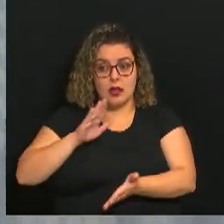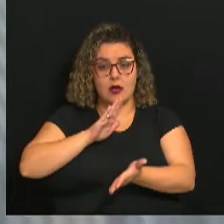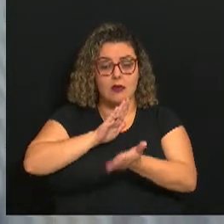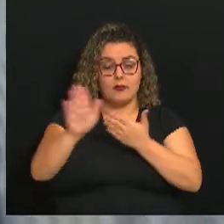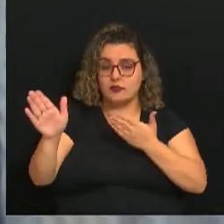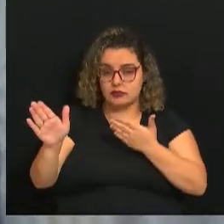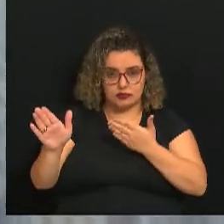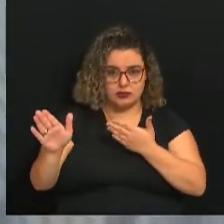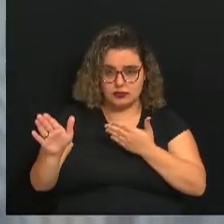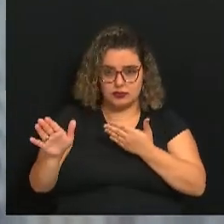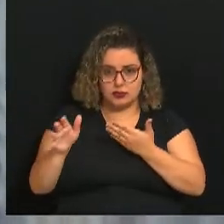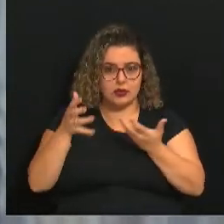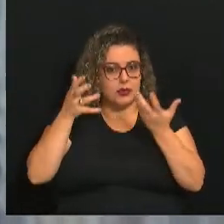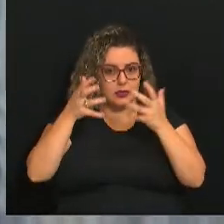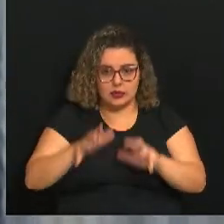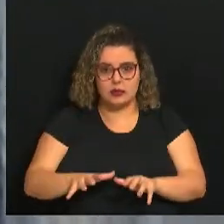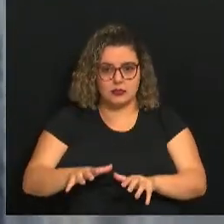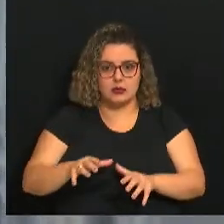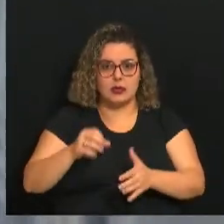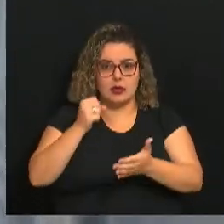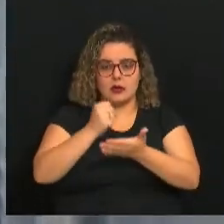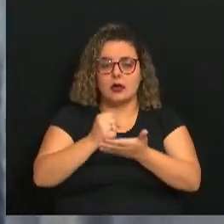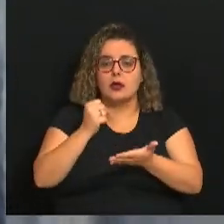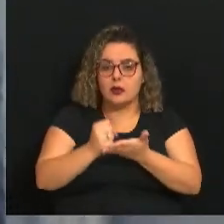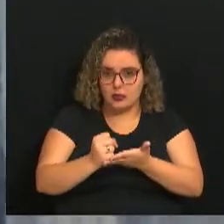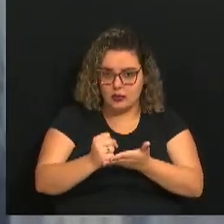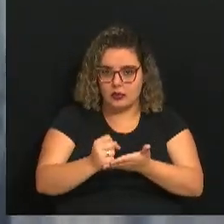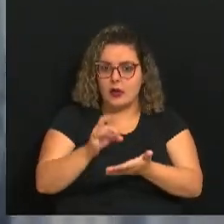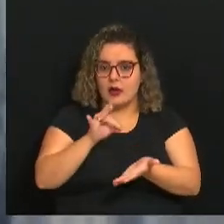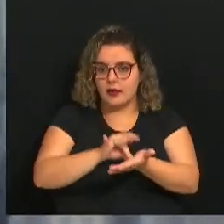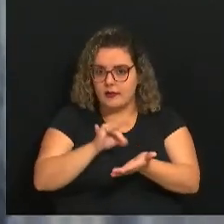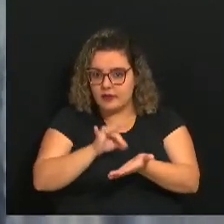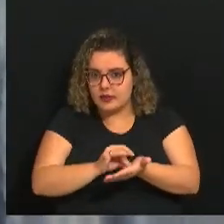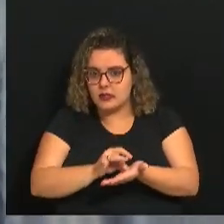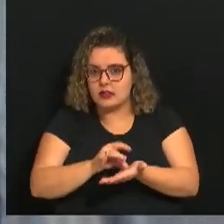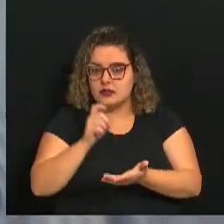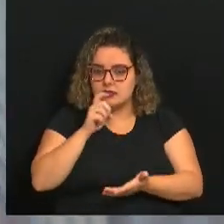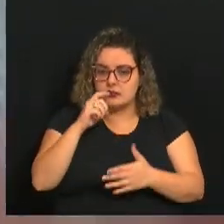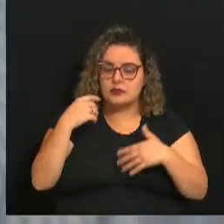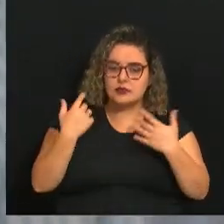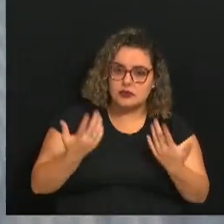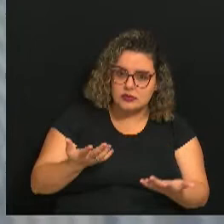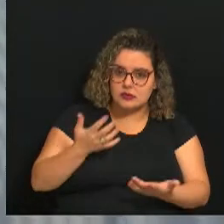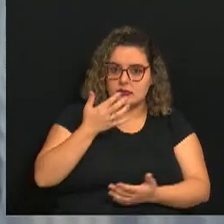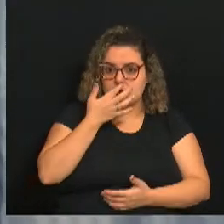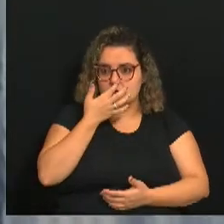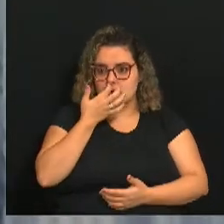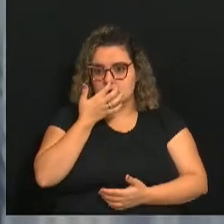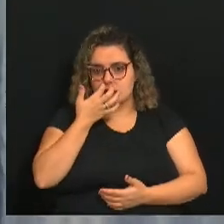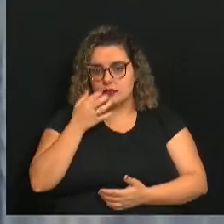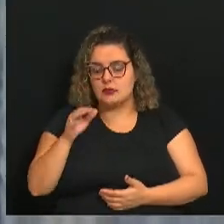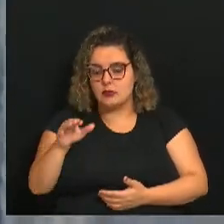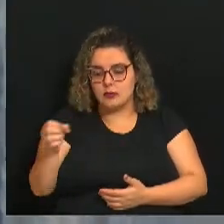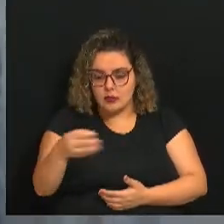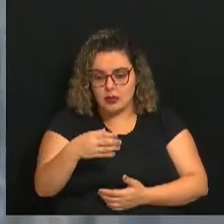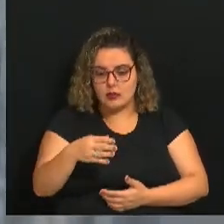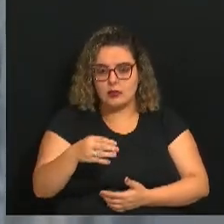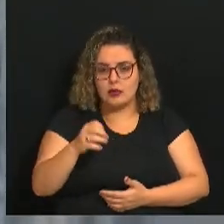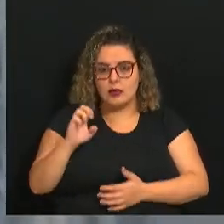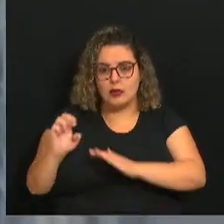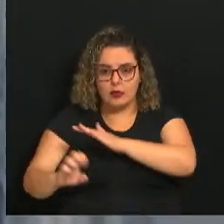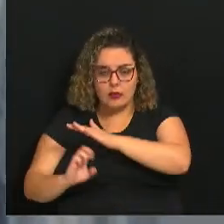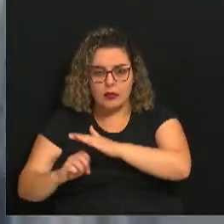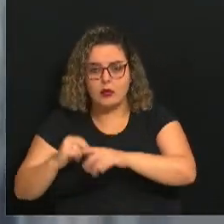gostaria mais de ficar com o contrato. Se isso é verdade ou não é, se isso é verdade, se vai ser chamada uma nova empresa, se vai ter que ser feito um